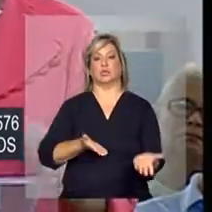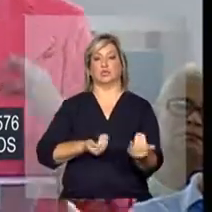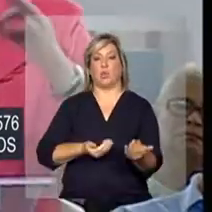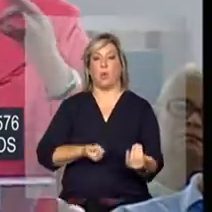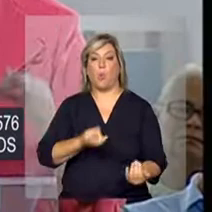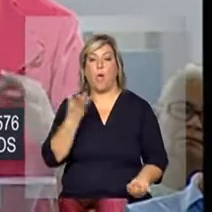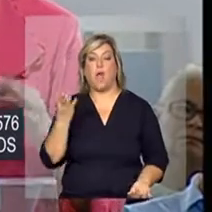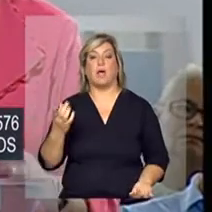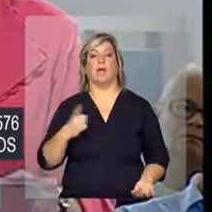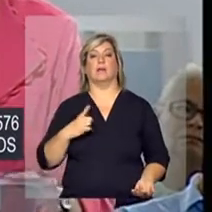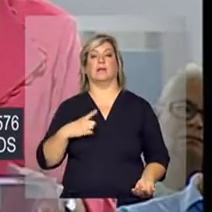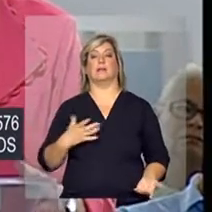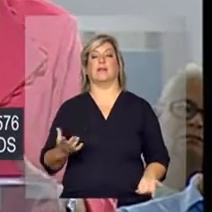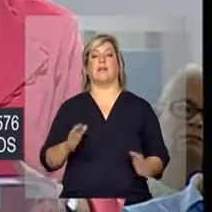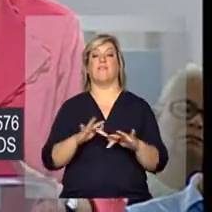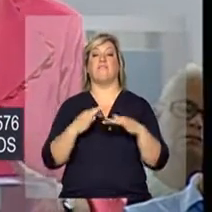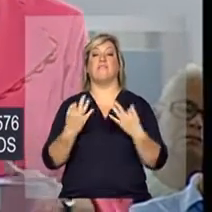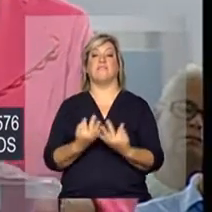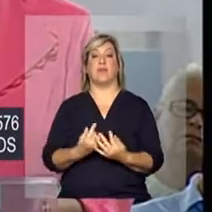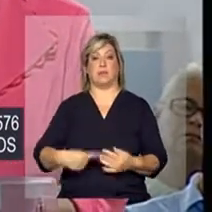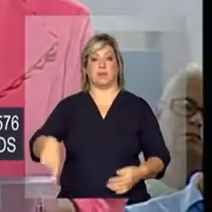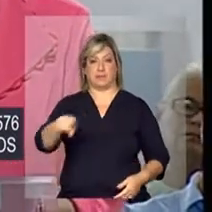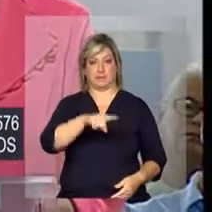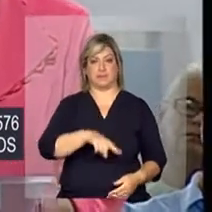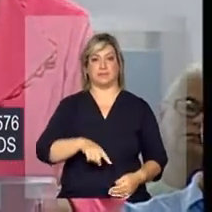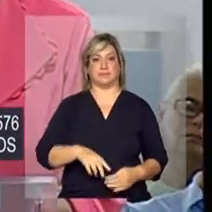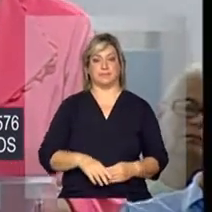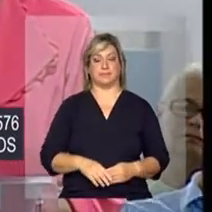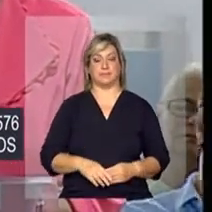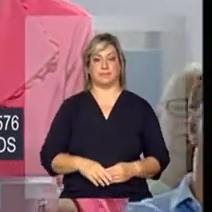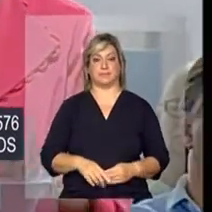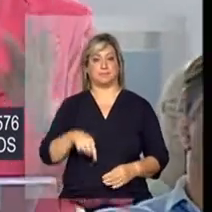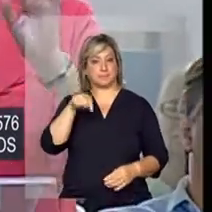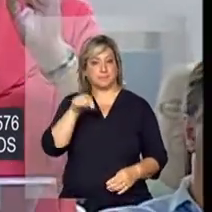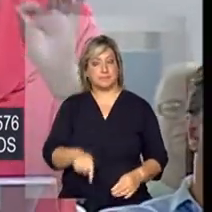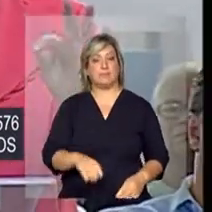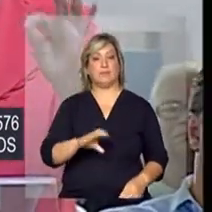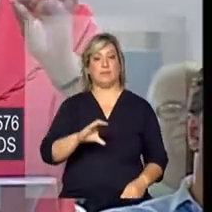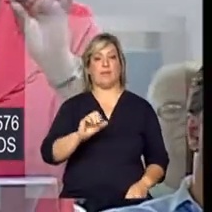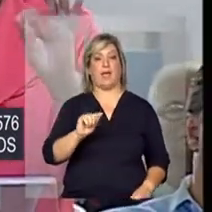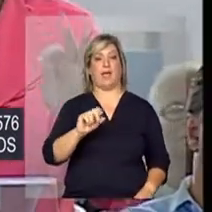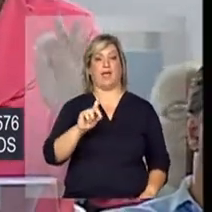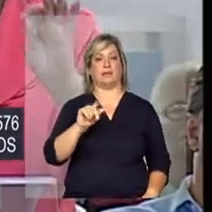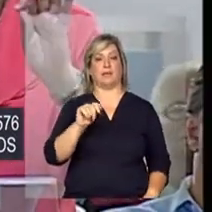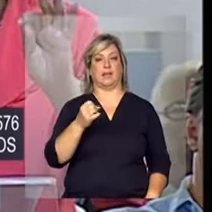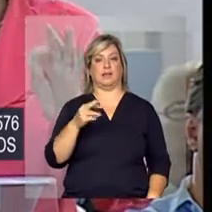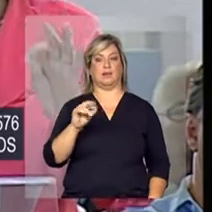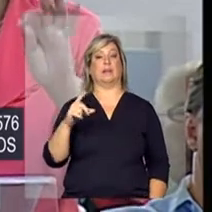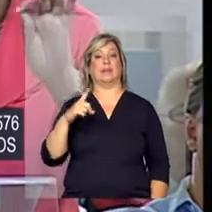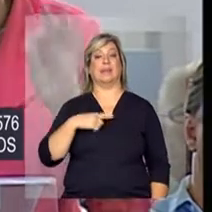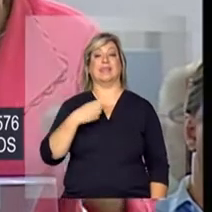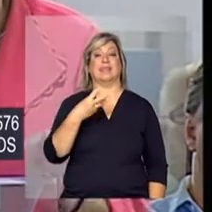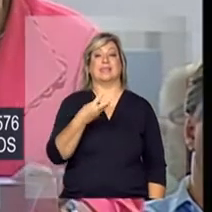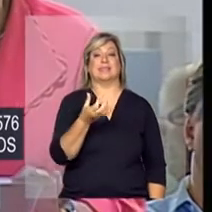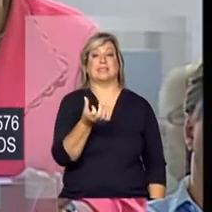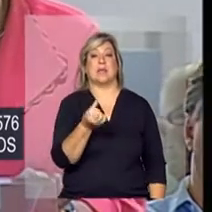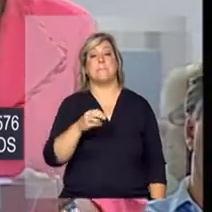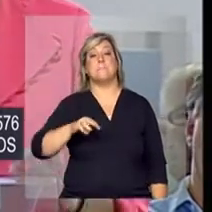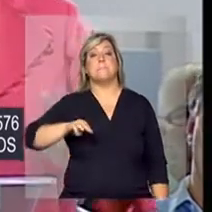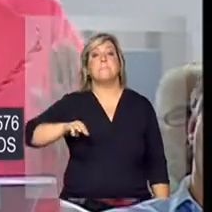jovens, das famílias. Nesse cadastro tinham 36 milhões de